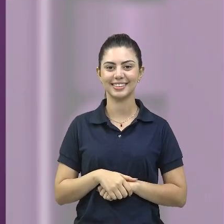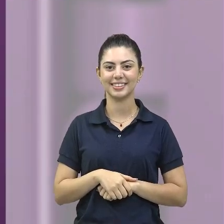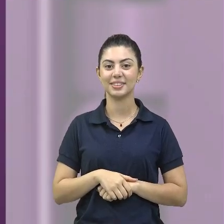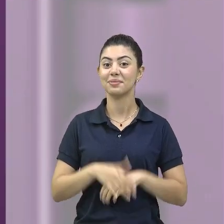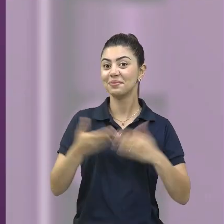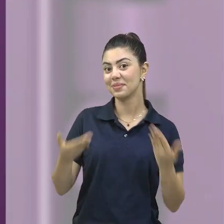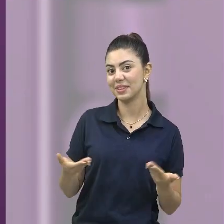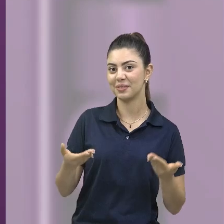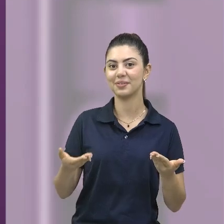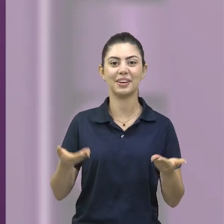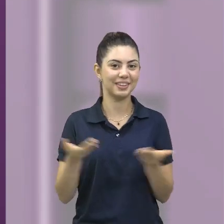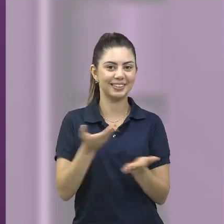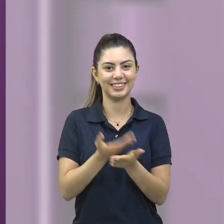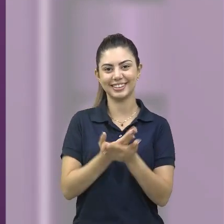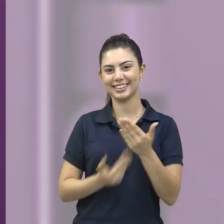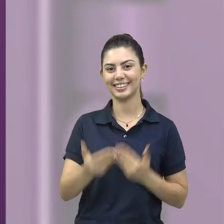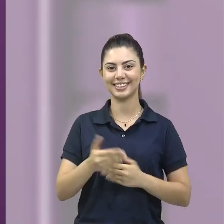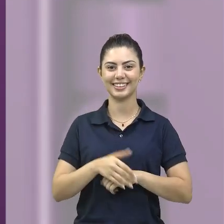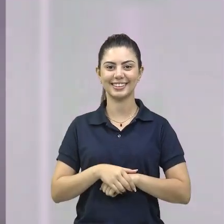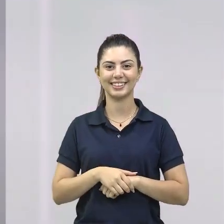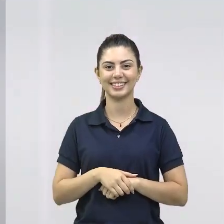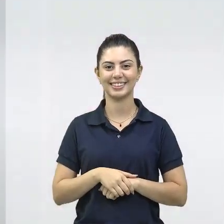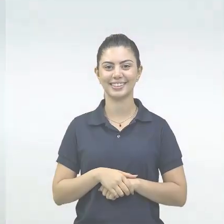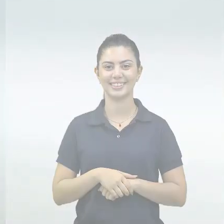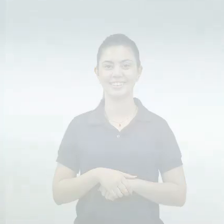Tudo certo? Vamos à nossa aula.